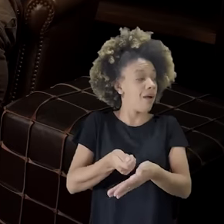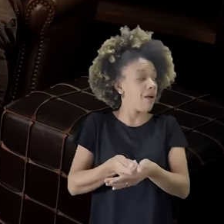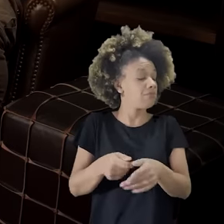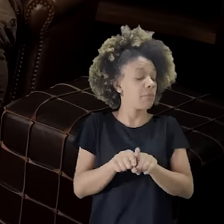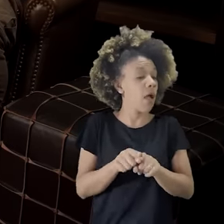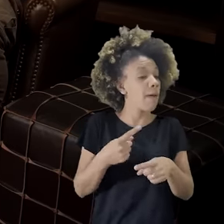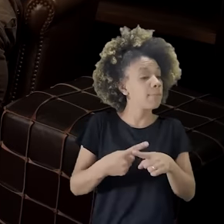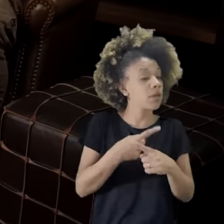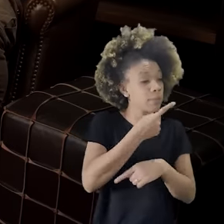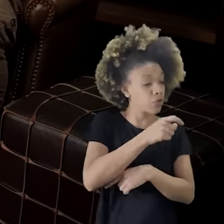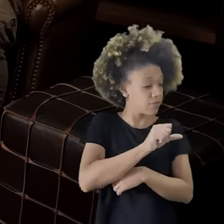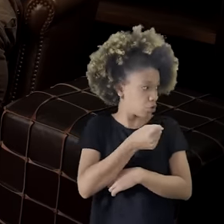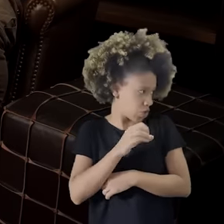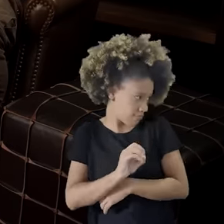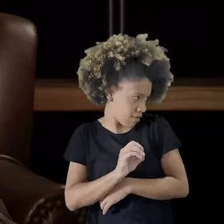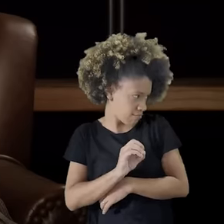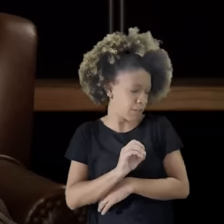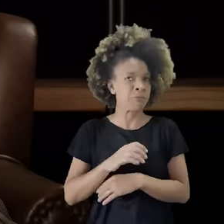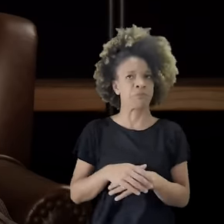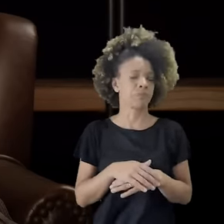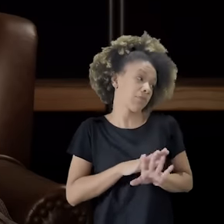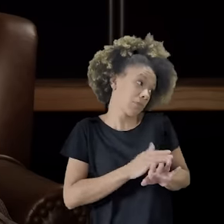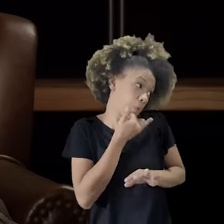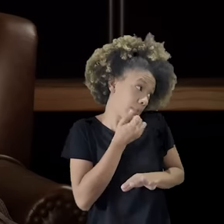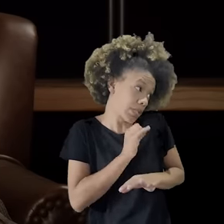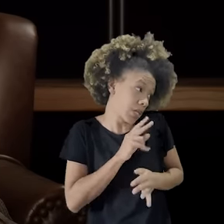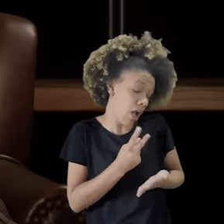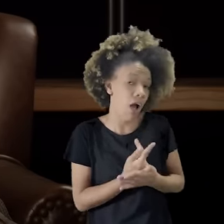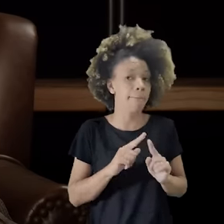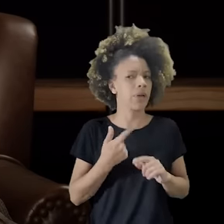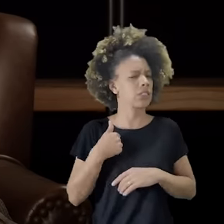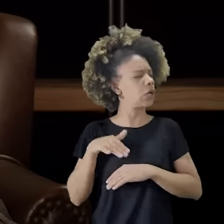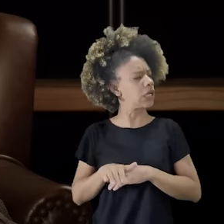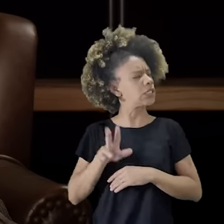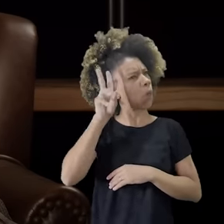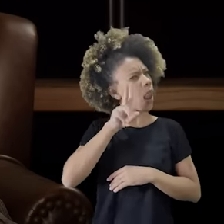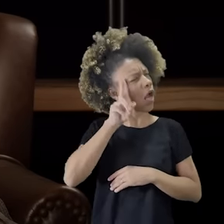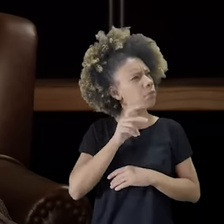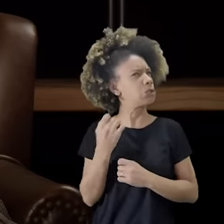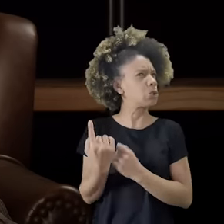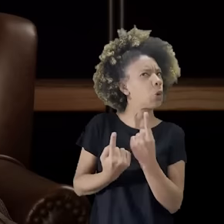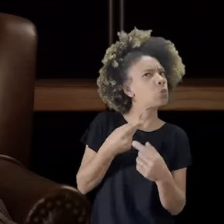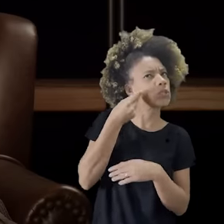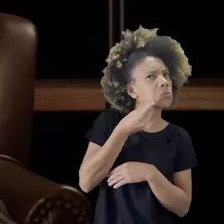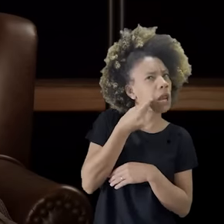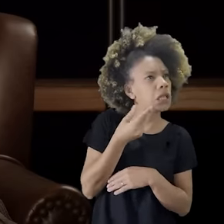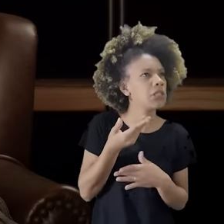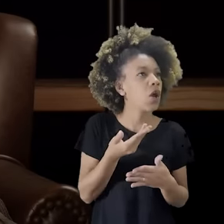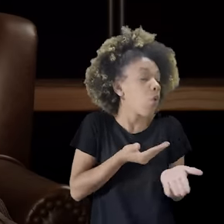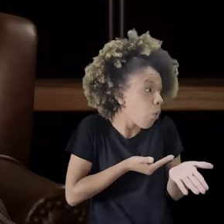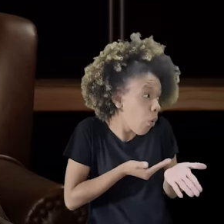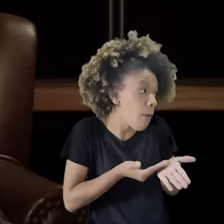nos anos 80 né me corrija se eu tiver errado eu era criança mas eu me lembro assim bem assim de algumas coisas assim que tipo